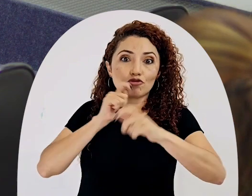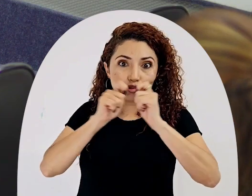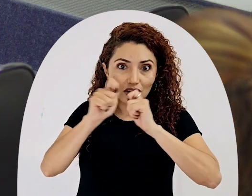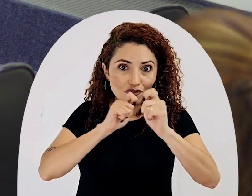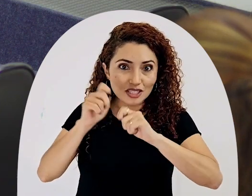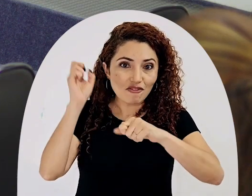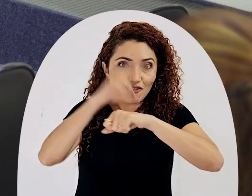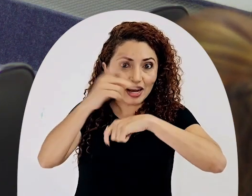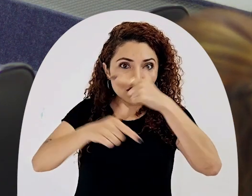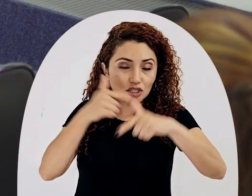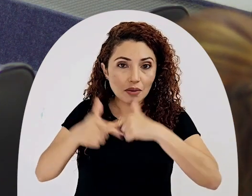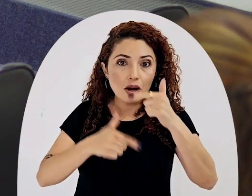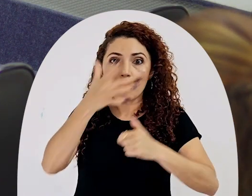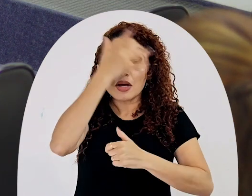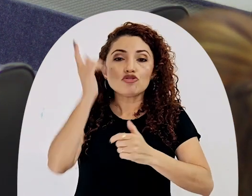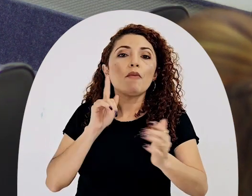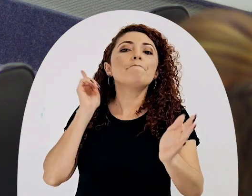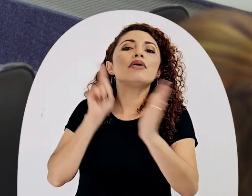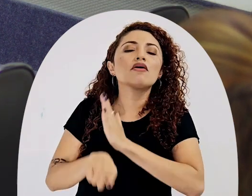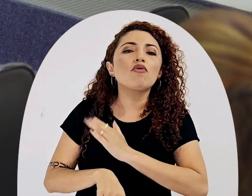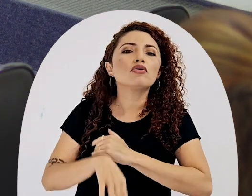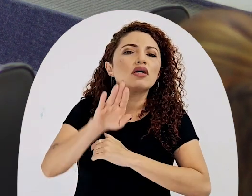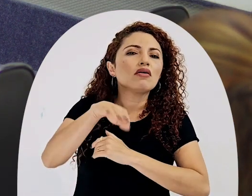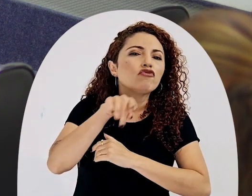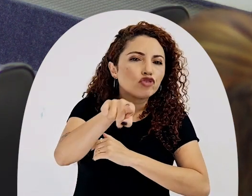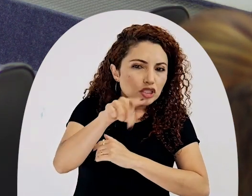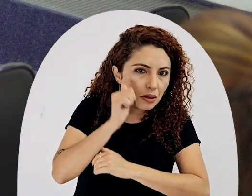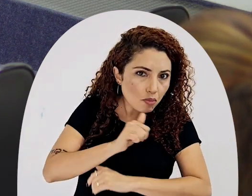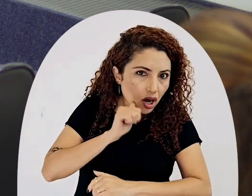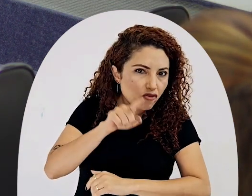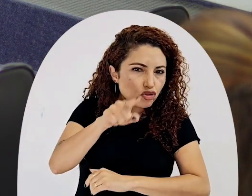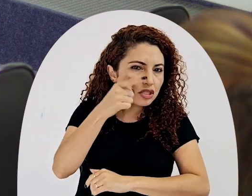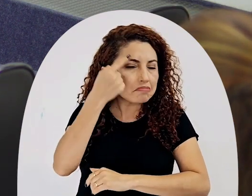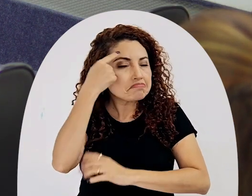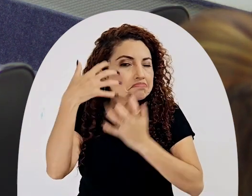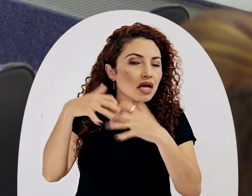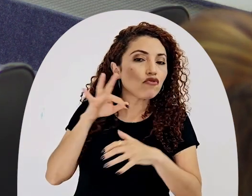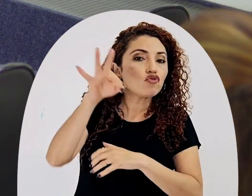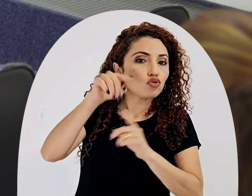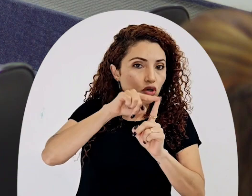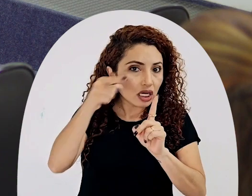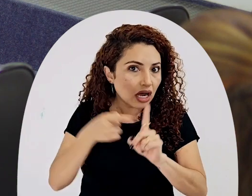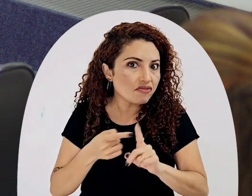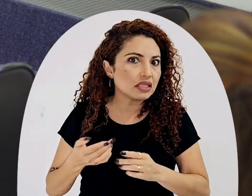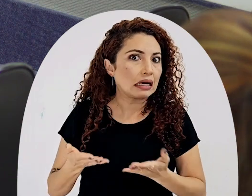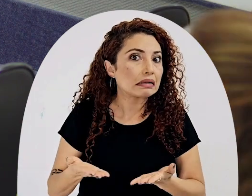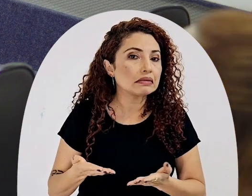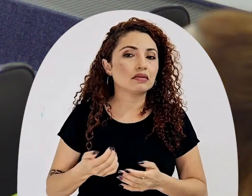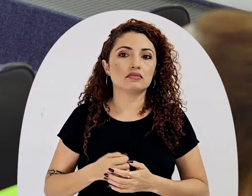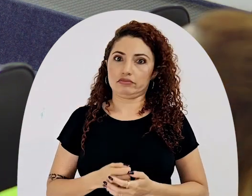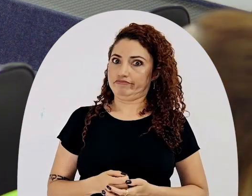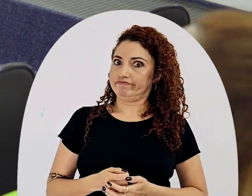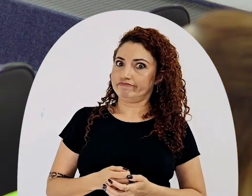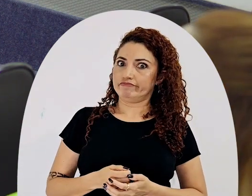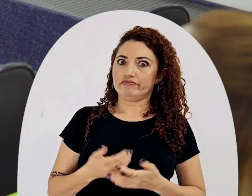sua capacidade produtiva, e não é isso que acontece, né? Todas as mulheres que são mães sabem disso. Também